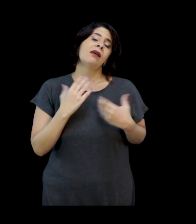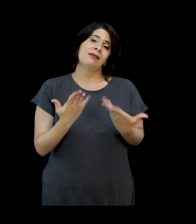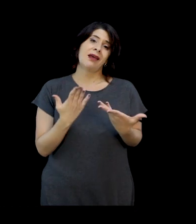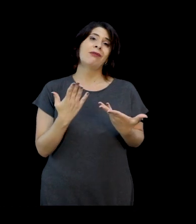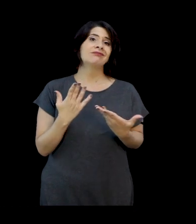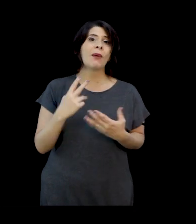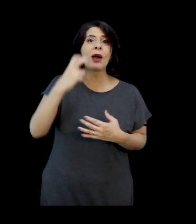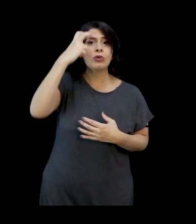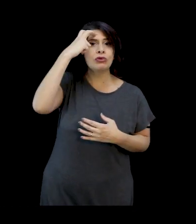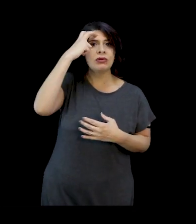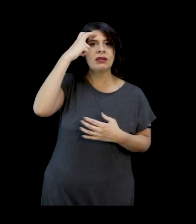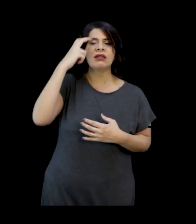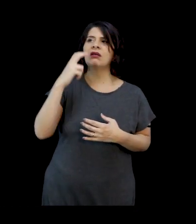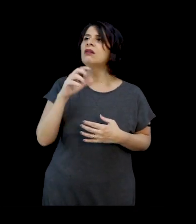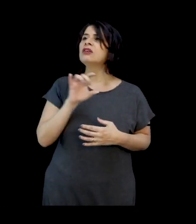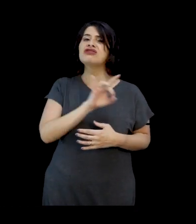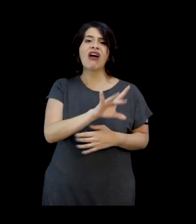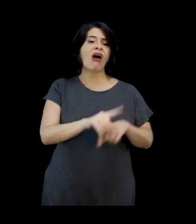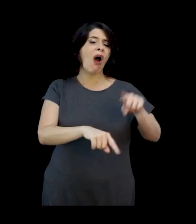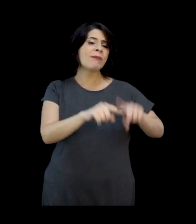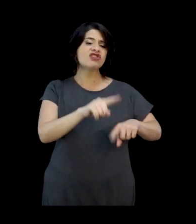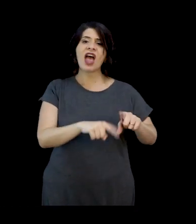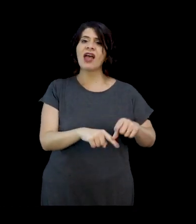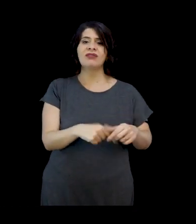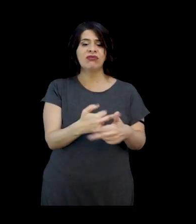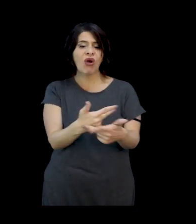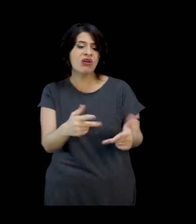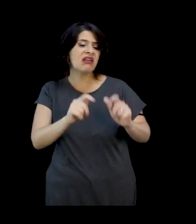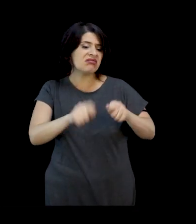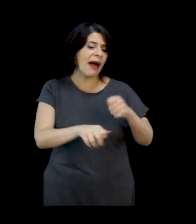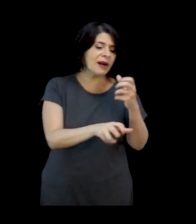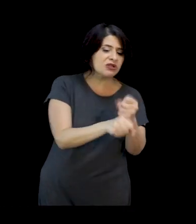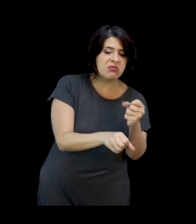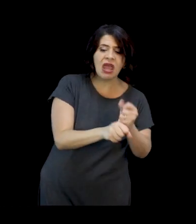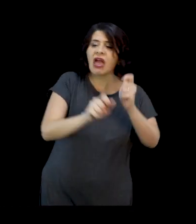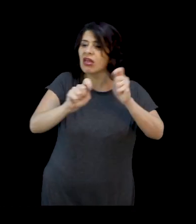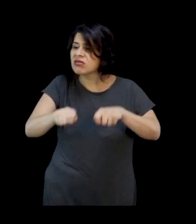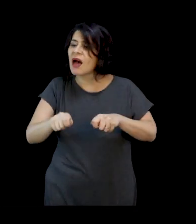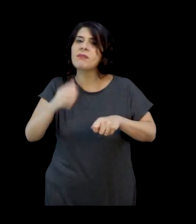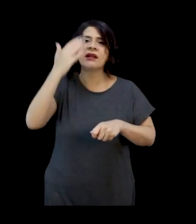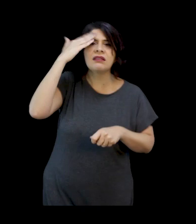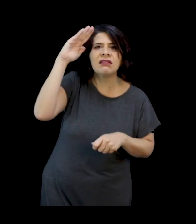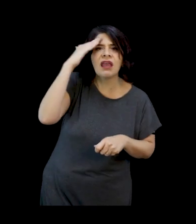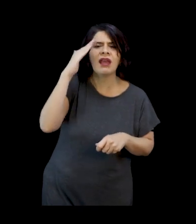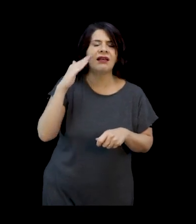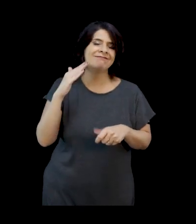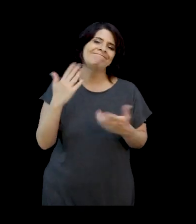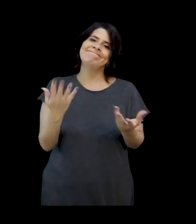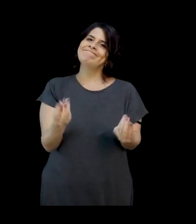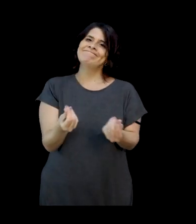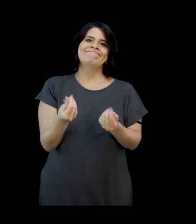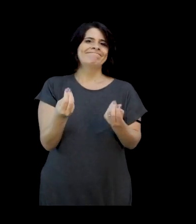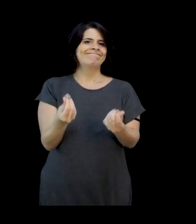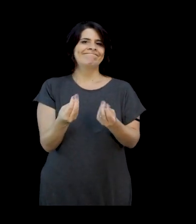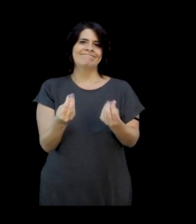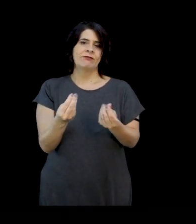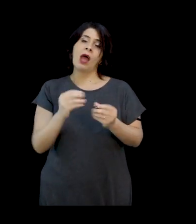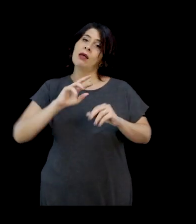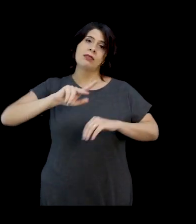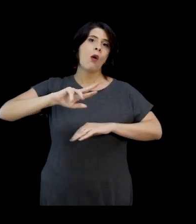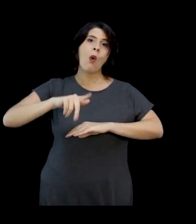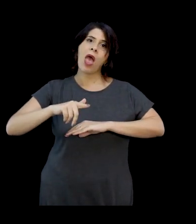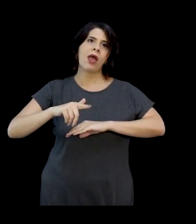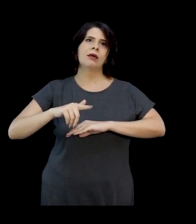coisificada, e daí não vai nenhum tipo de reflexão de cunho, digamos, moral, é uma reflexão de